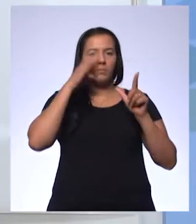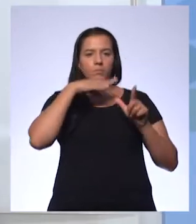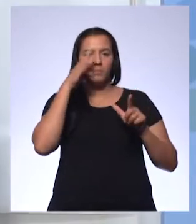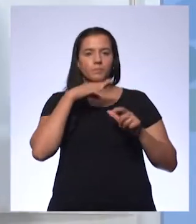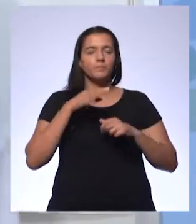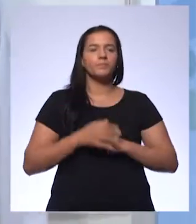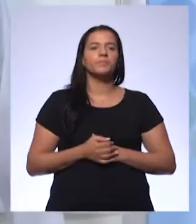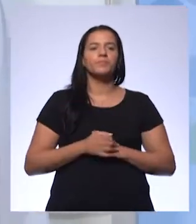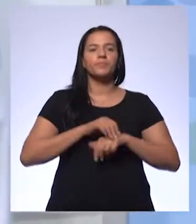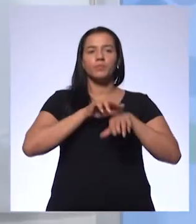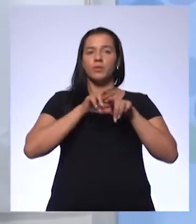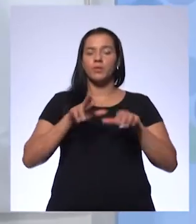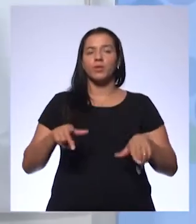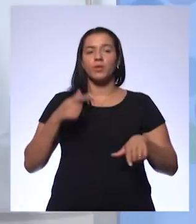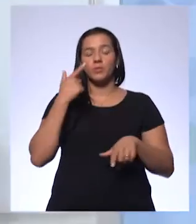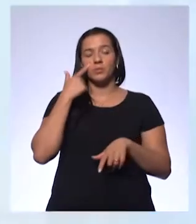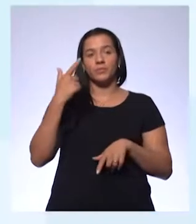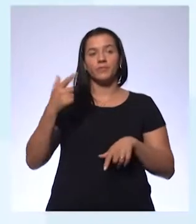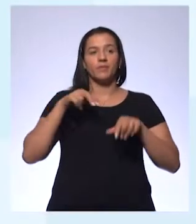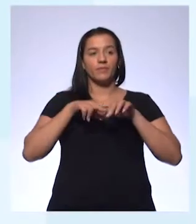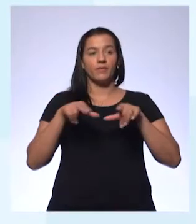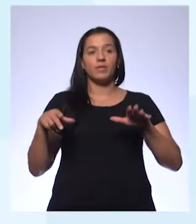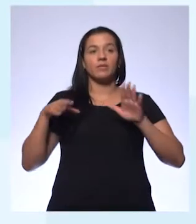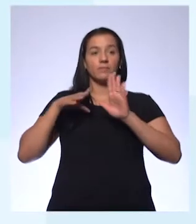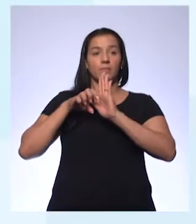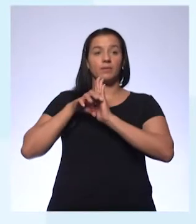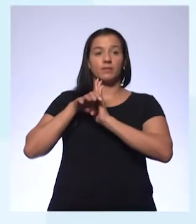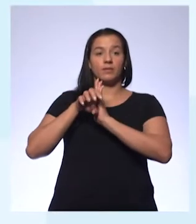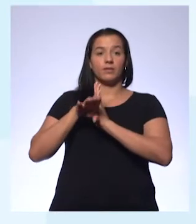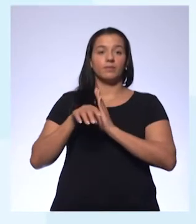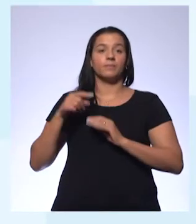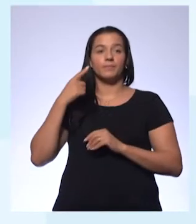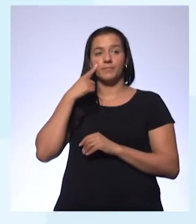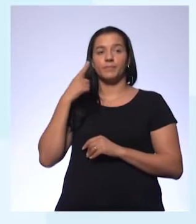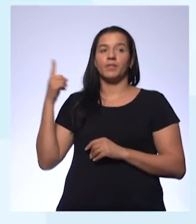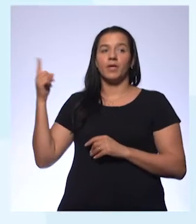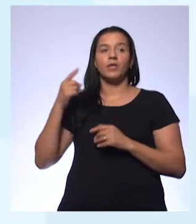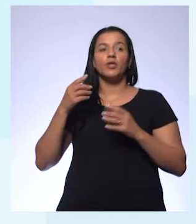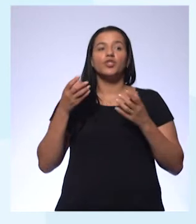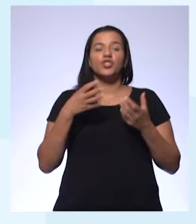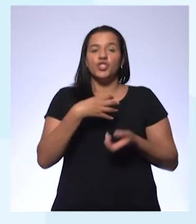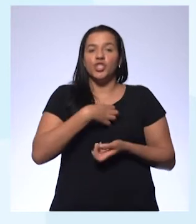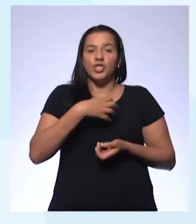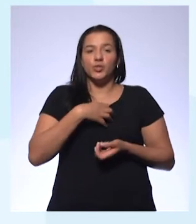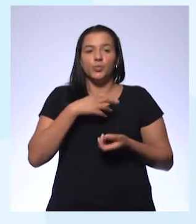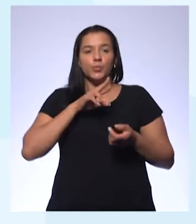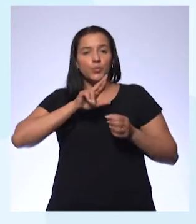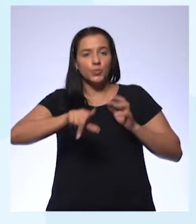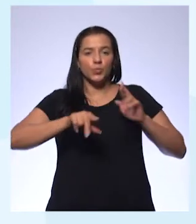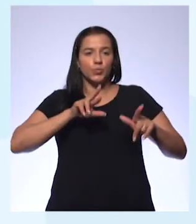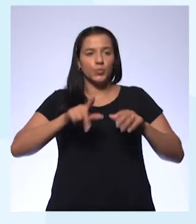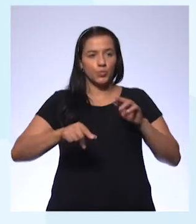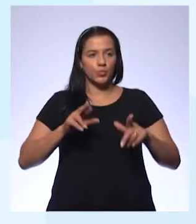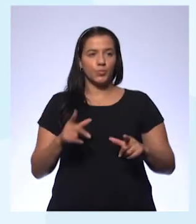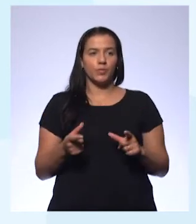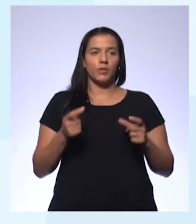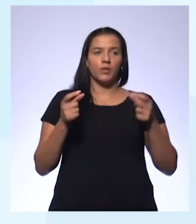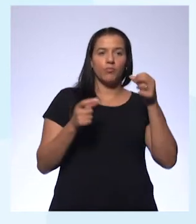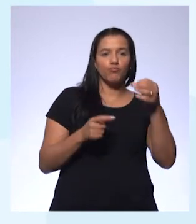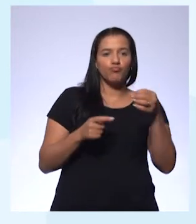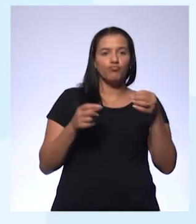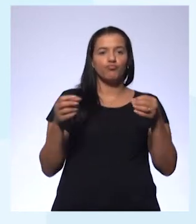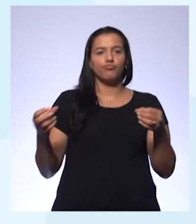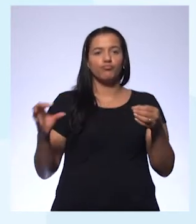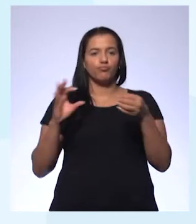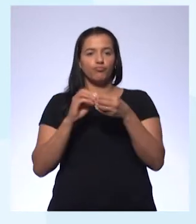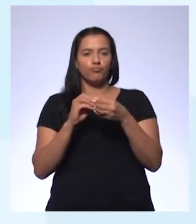Bom, tipos de bactéria, olha aí. A gente vai ter diferentes formatos. Tá? Então, os cocos, que eles podem se juntar em dois e ser